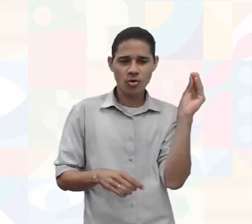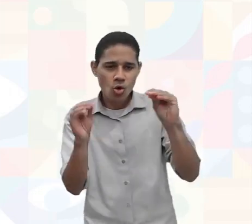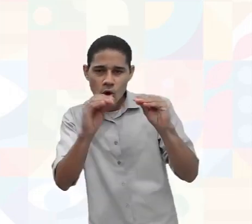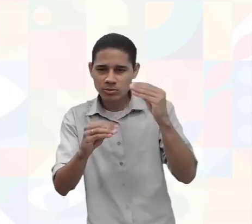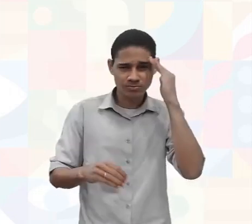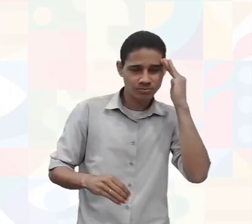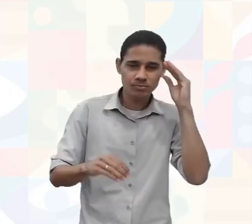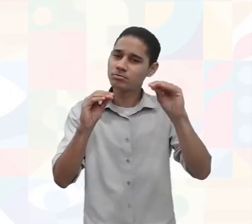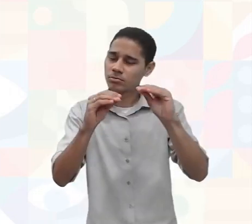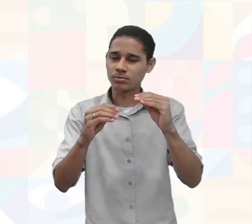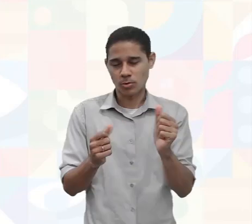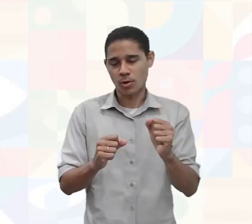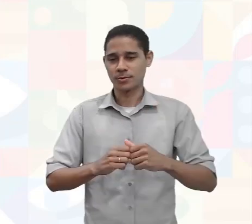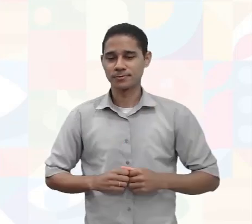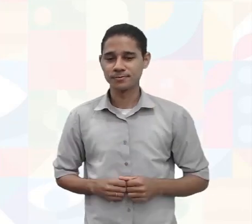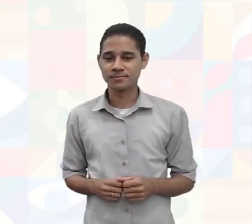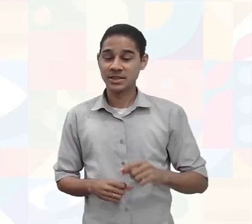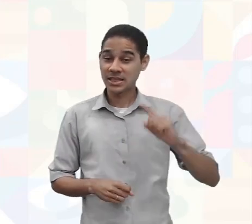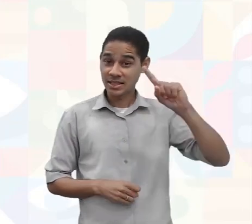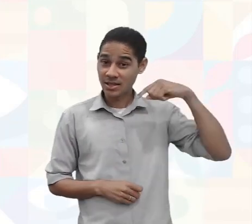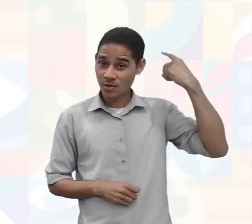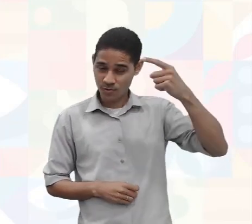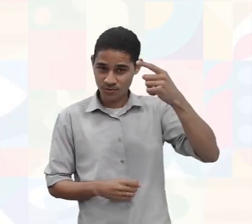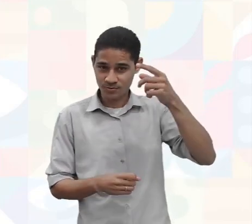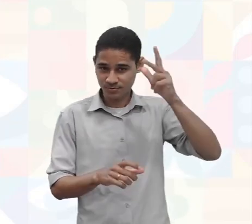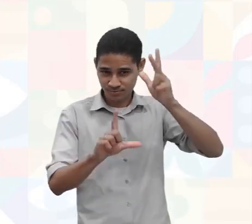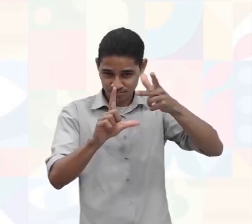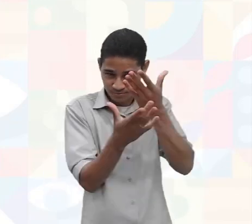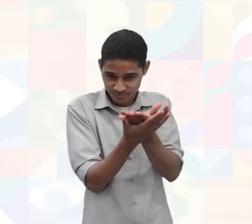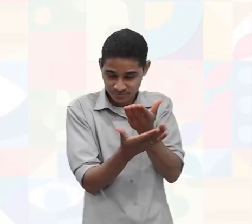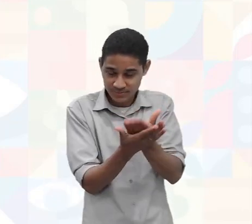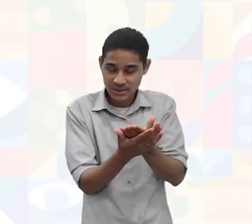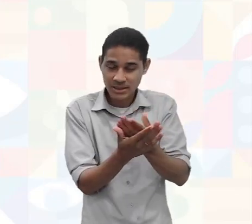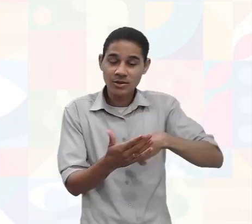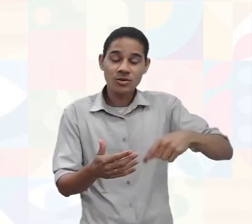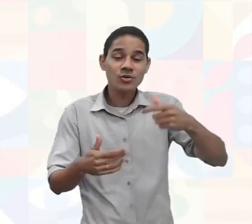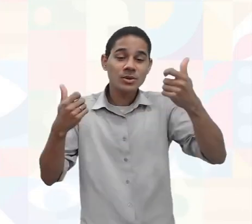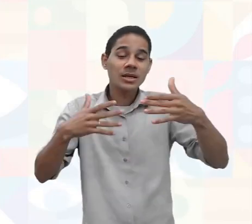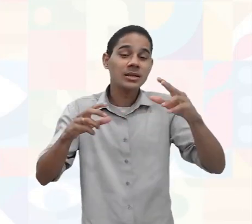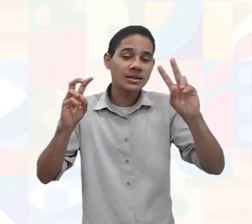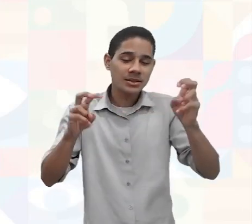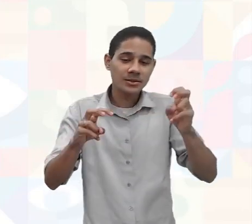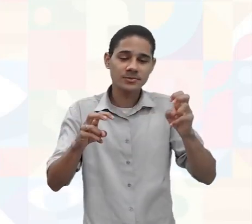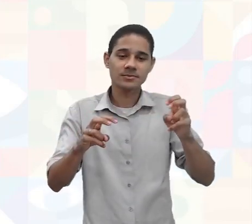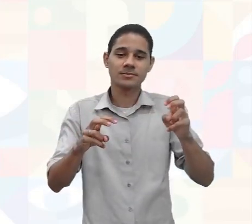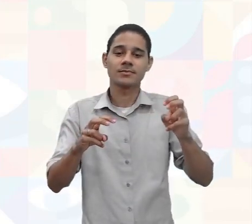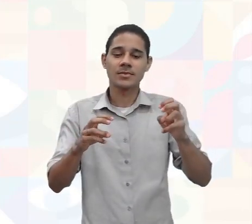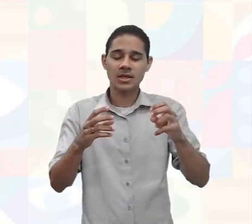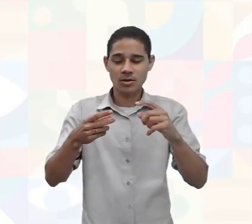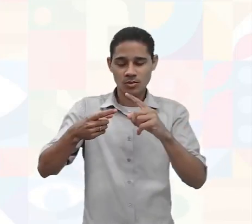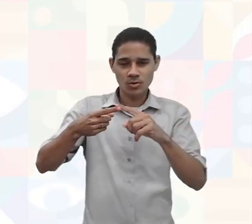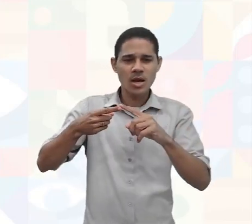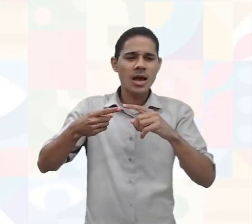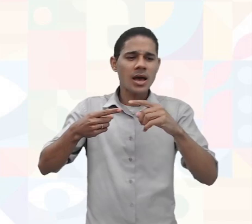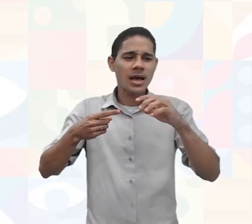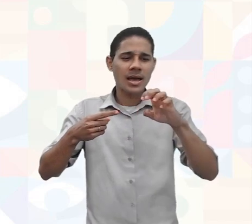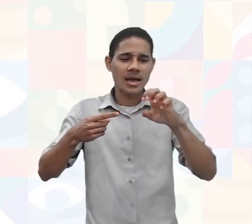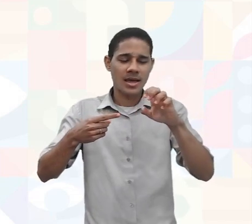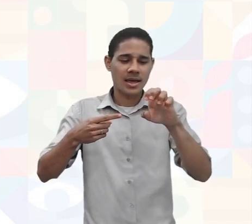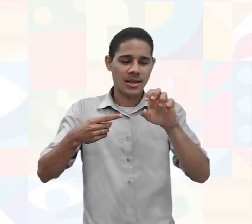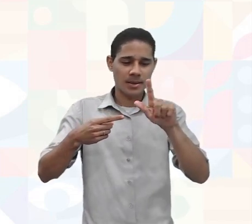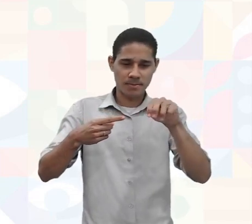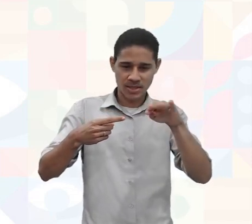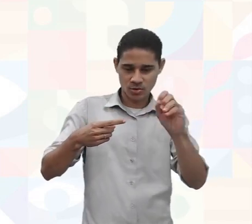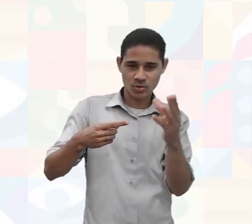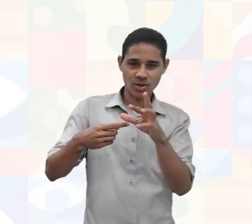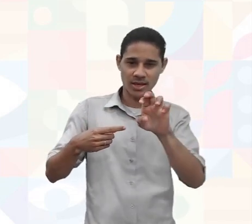fórum de discussão. Na próxima videoaula, nós vamos falar sobre um elemento relacional da composição visual, que é a